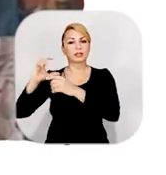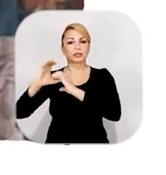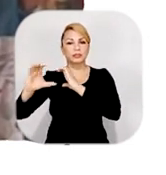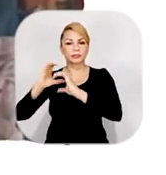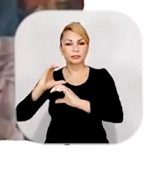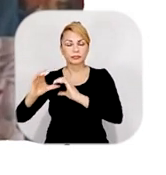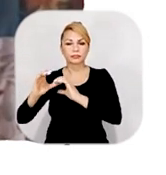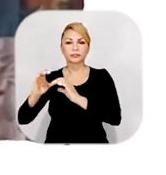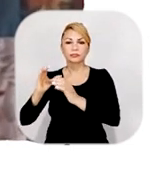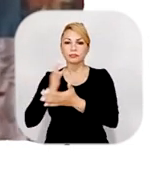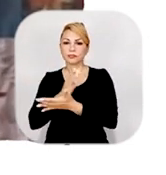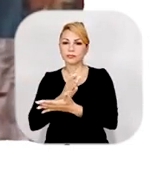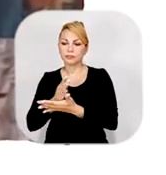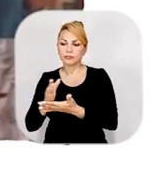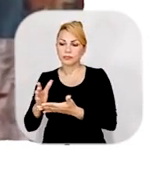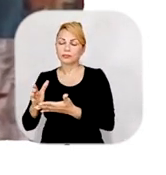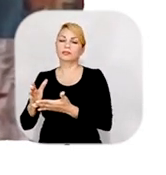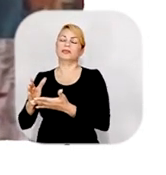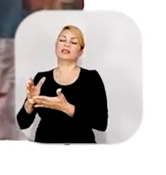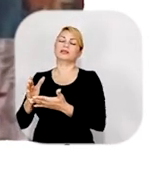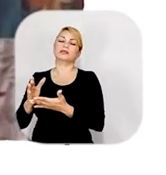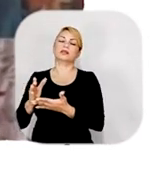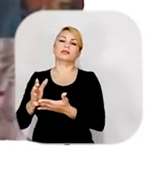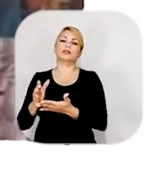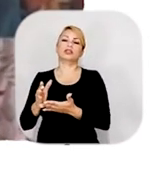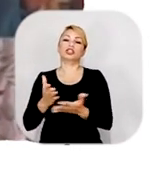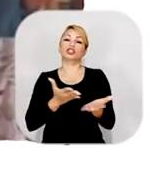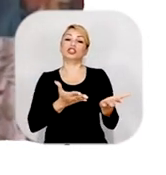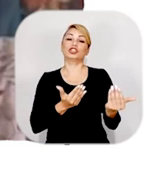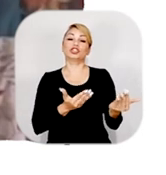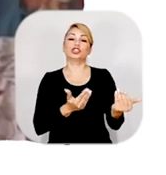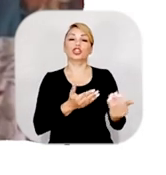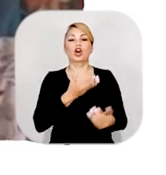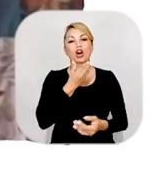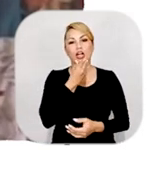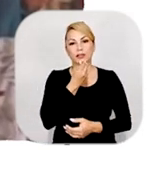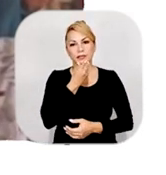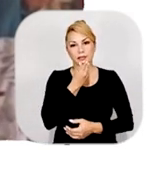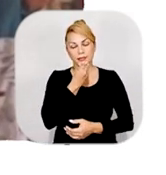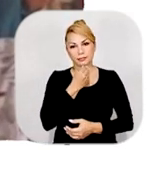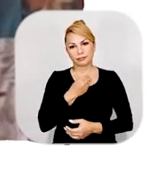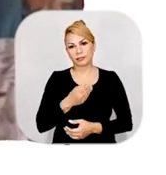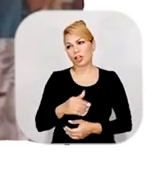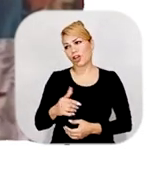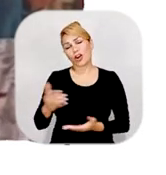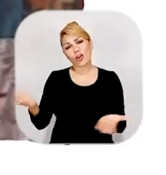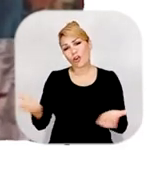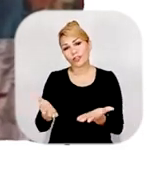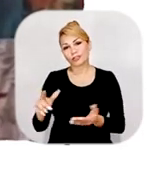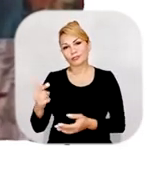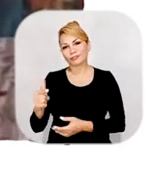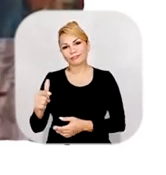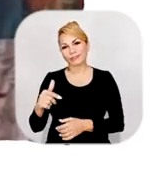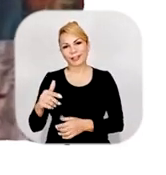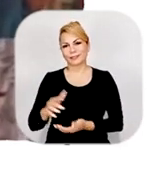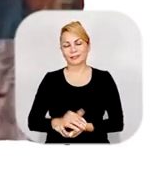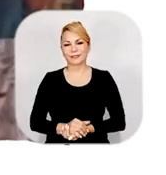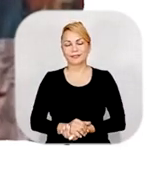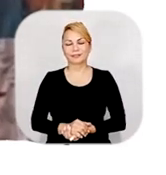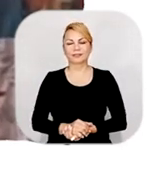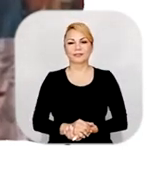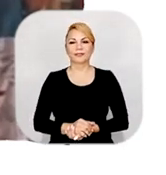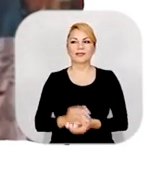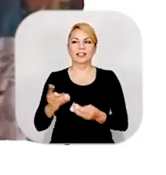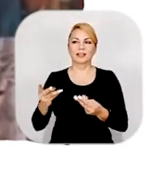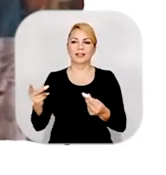musicais de iniciação de rapaz, né? Coisa que não mais tem hoje em dia. E a